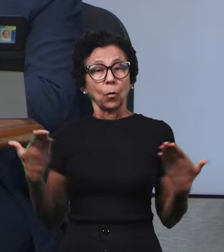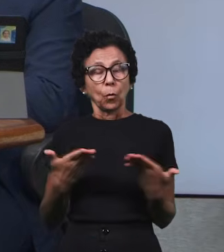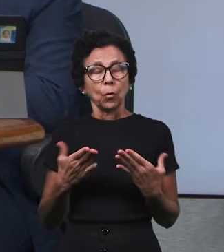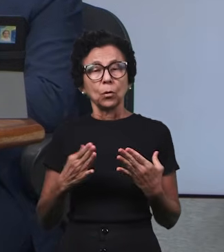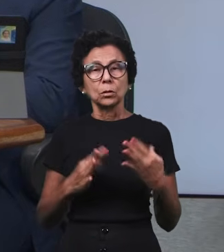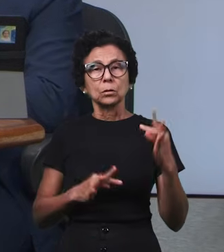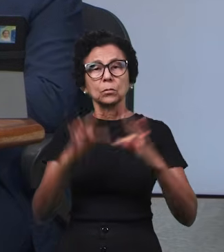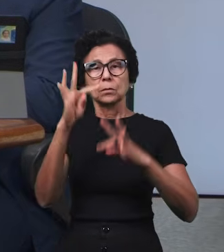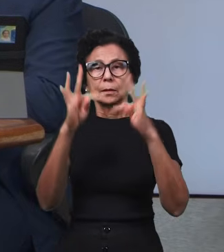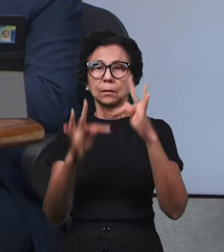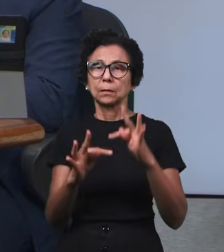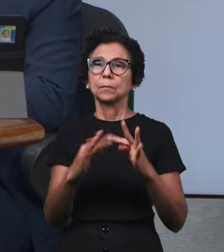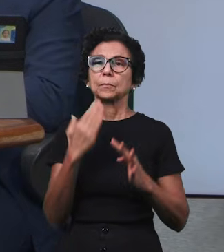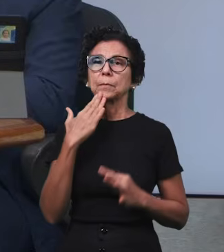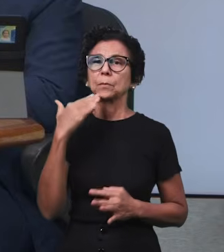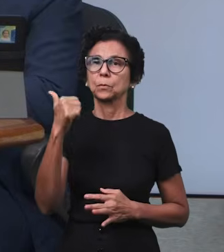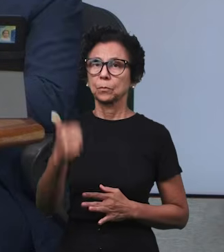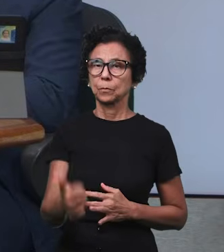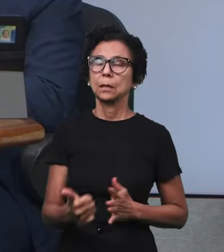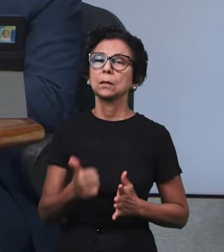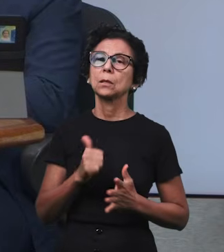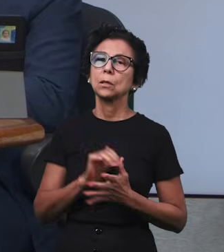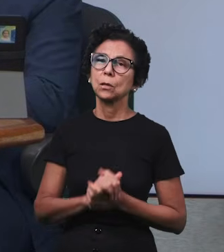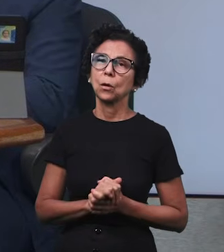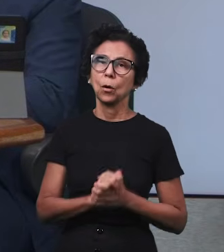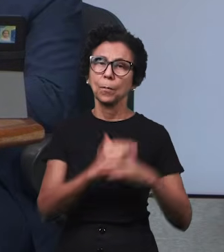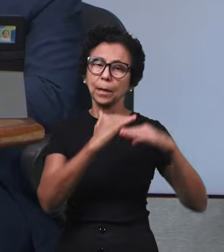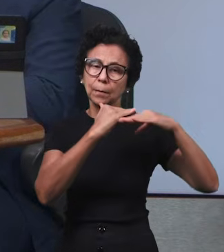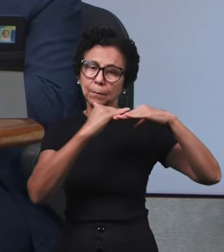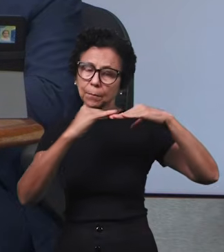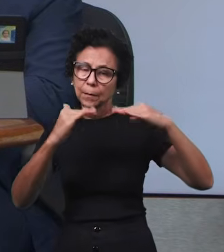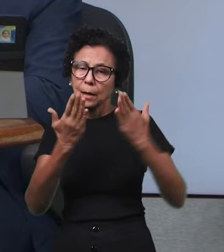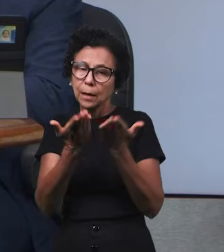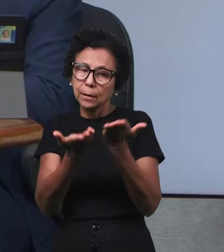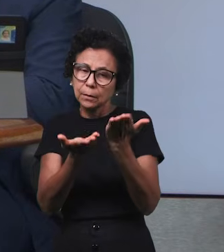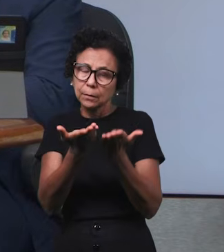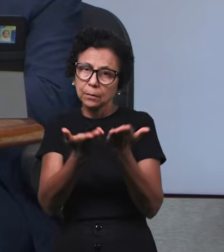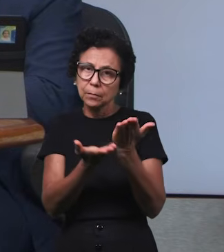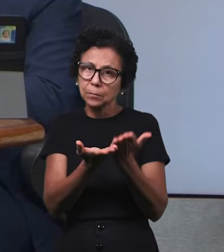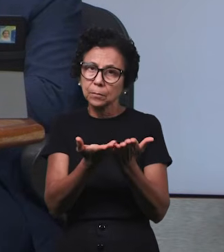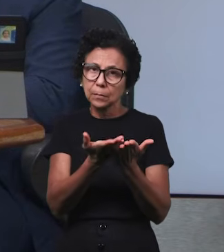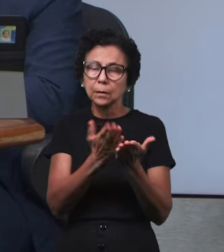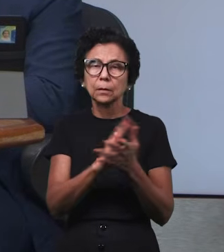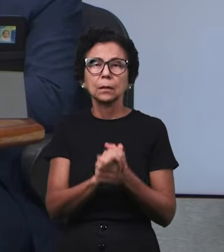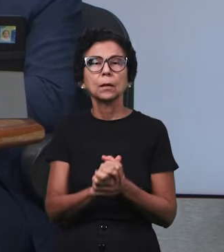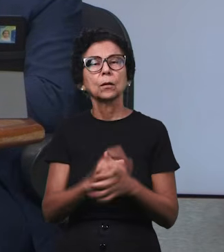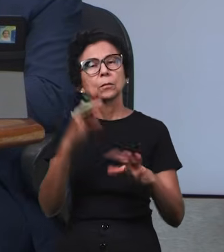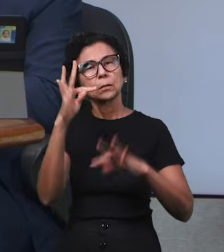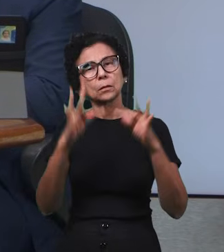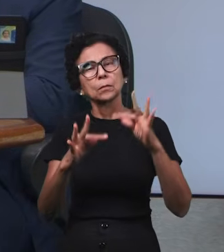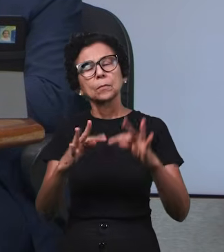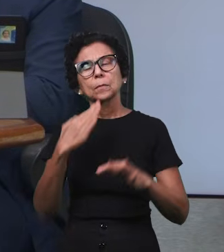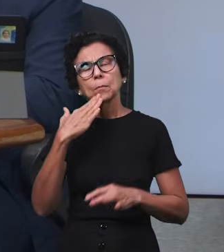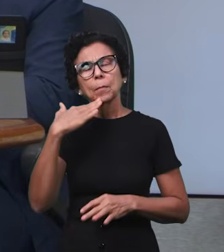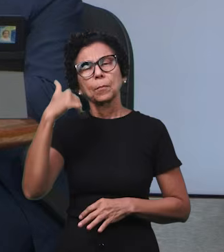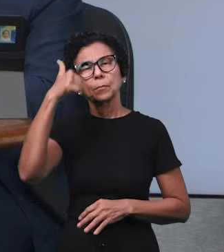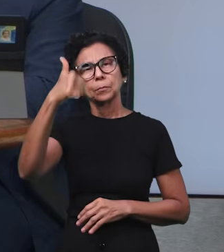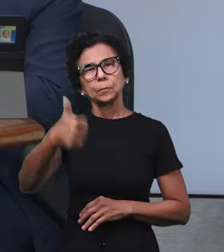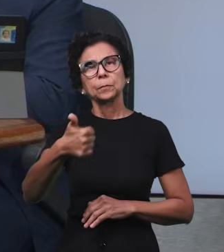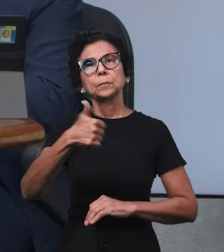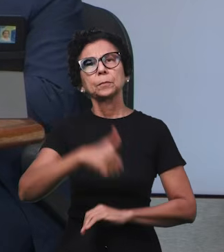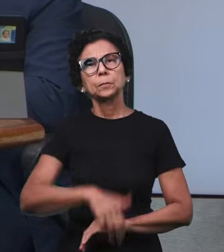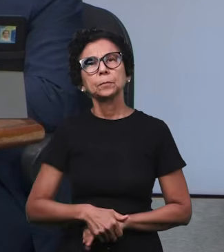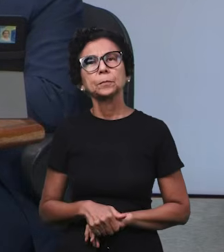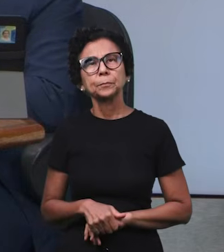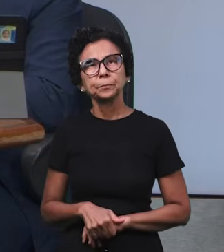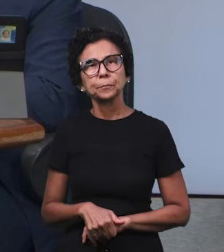doença renal, ou para estacionar, ou para até melhorar a função renal. Então isso é uma novidade, é muito gratificante,